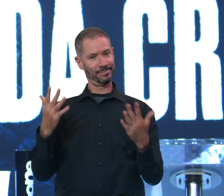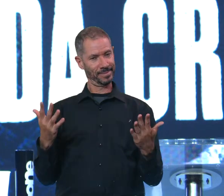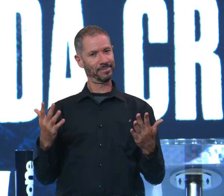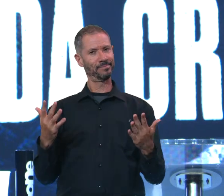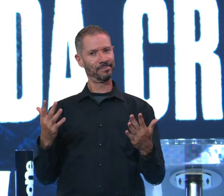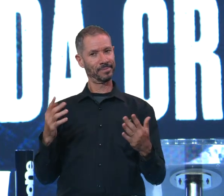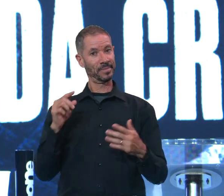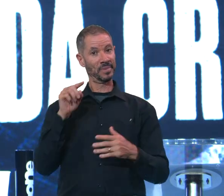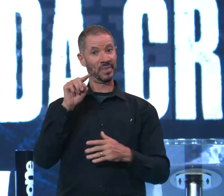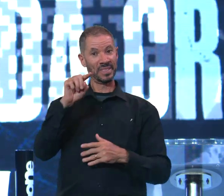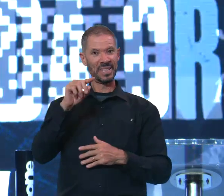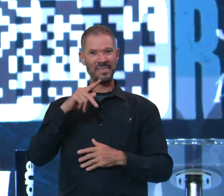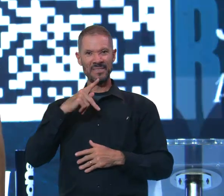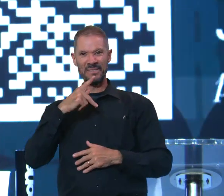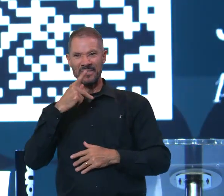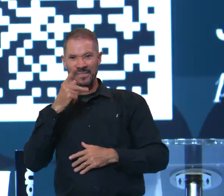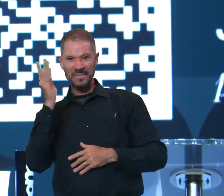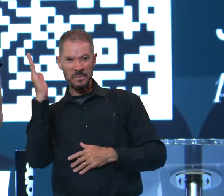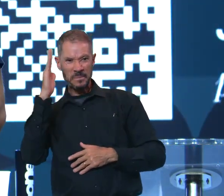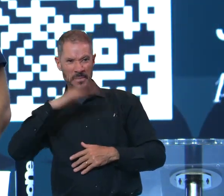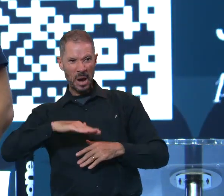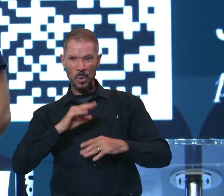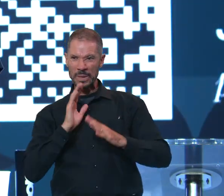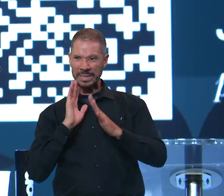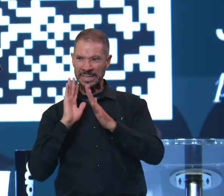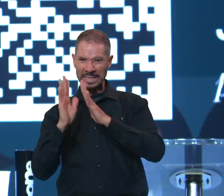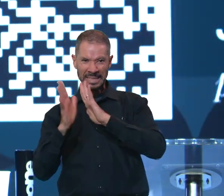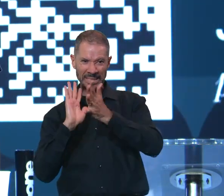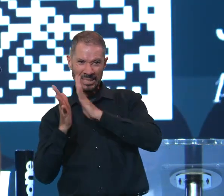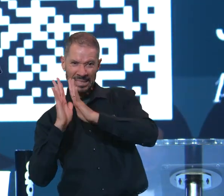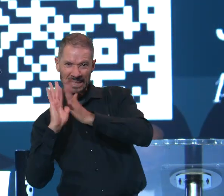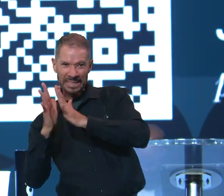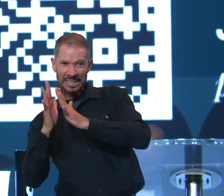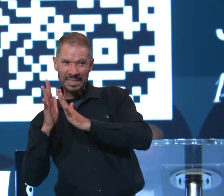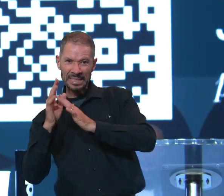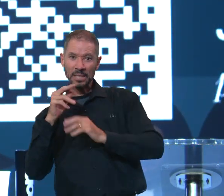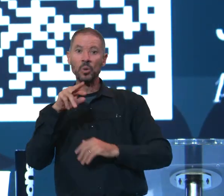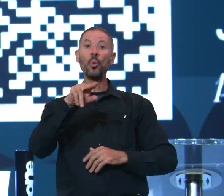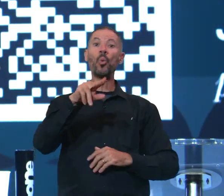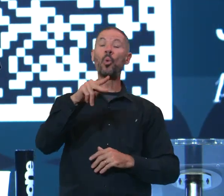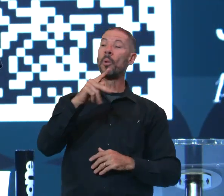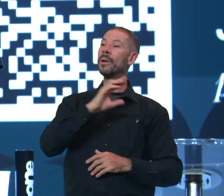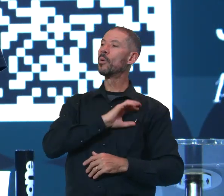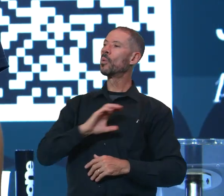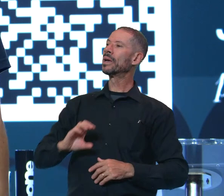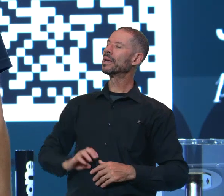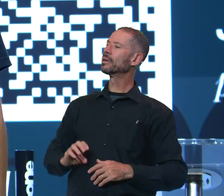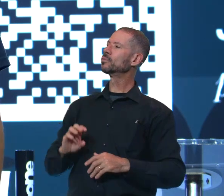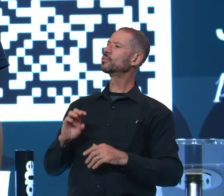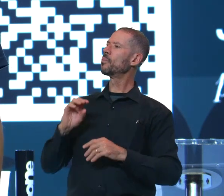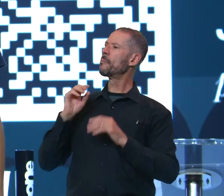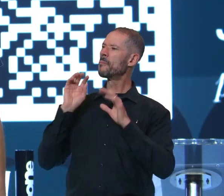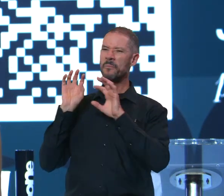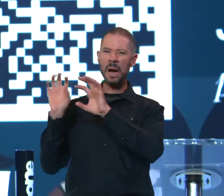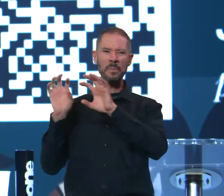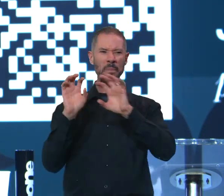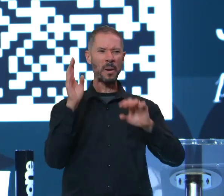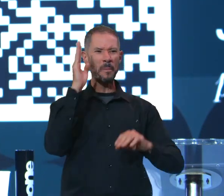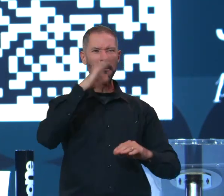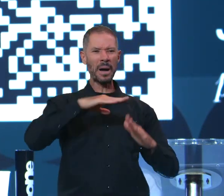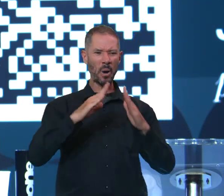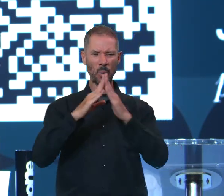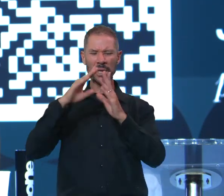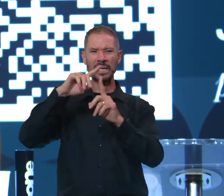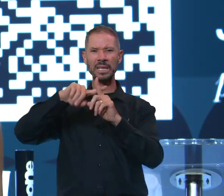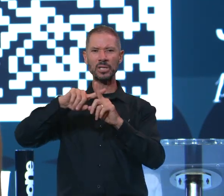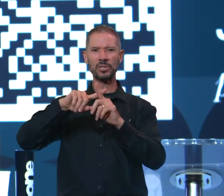E quando você fala mal de alguém, você está falando mal de um irmão teu em Cristo Jesus. Você está falando mal da igreja, do corpo de Cristo, da noiva de